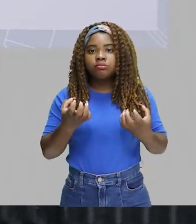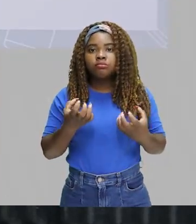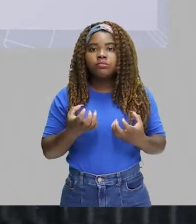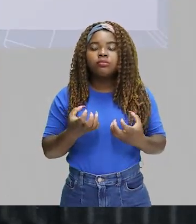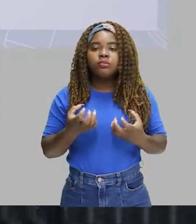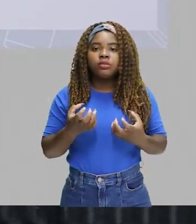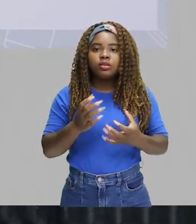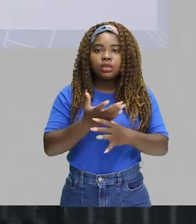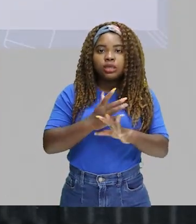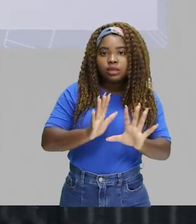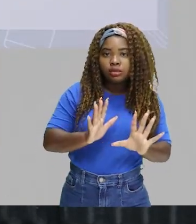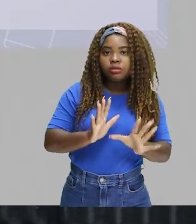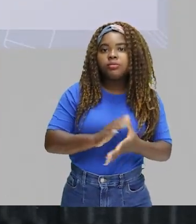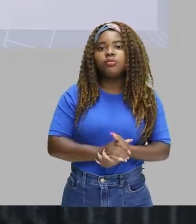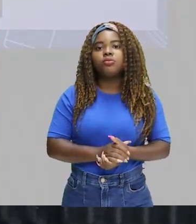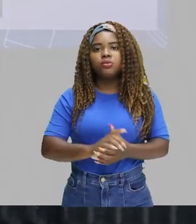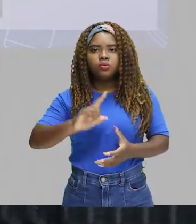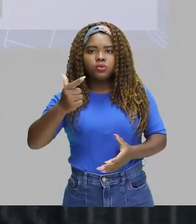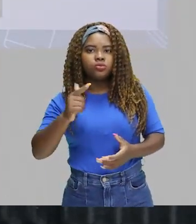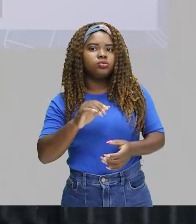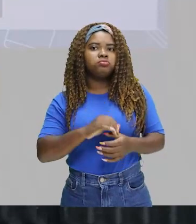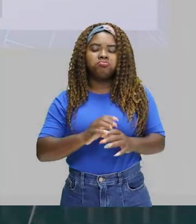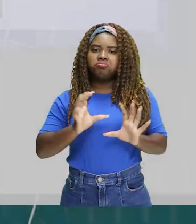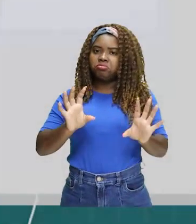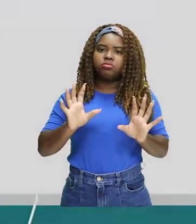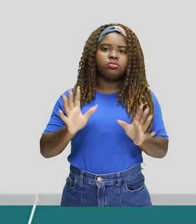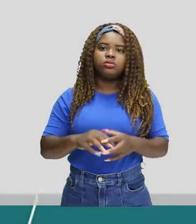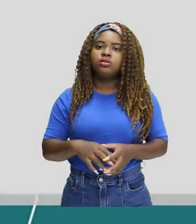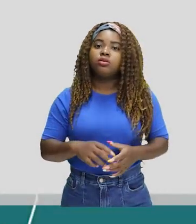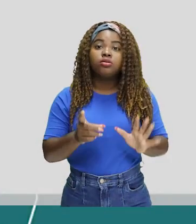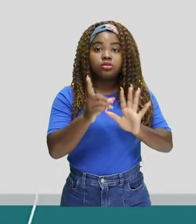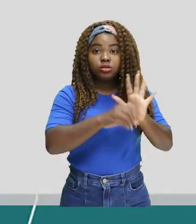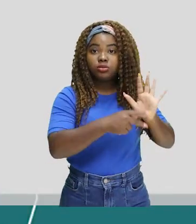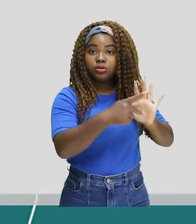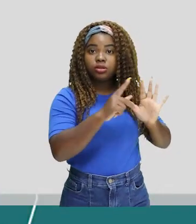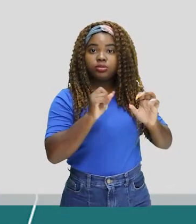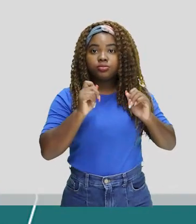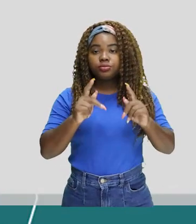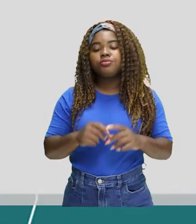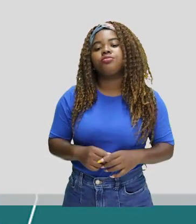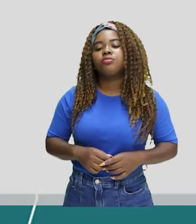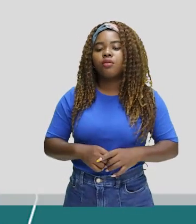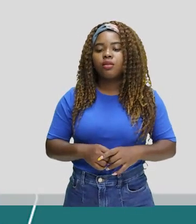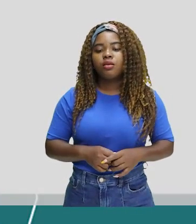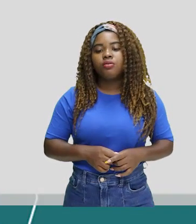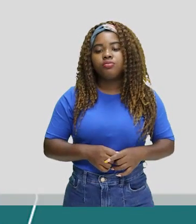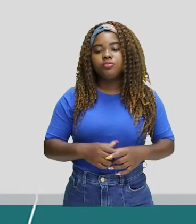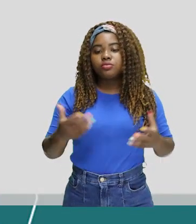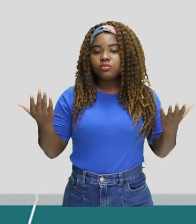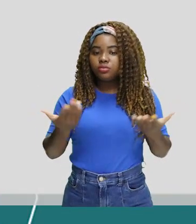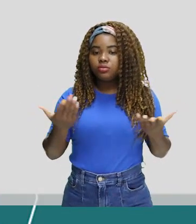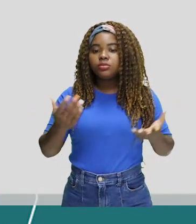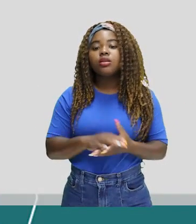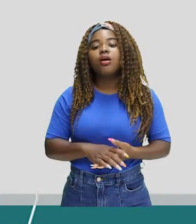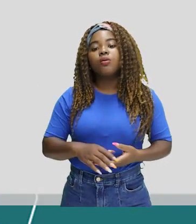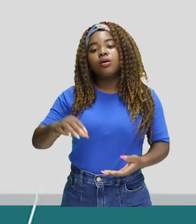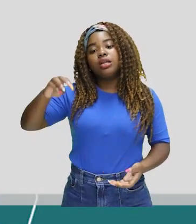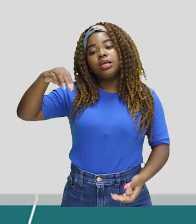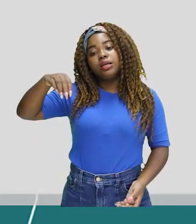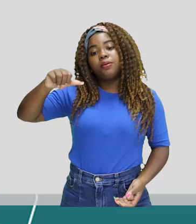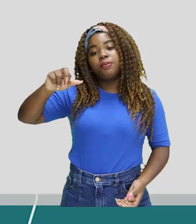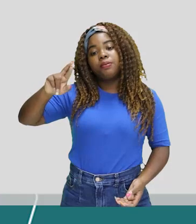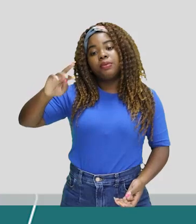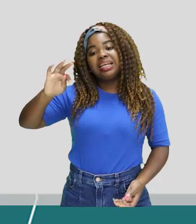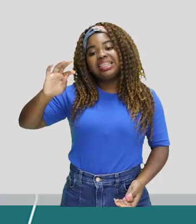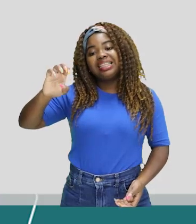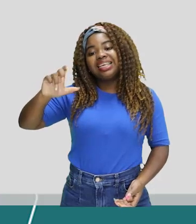mas ele tem direito a 6. Lançamento de martelo, como eu falei para vocês, a expressão já não é arremesso, é